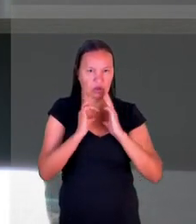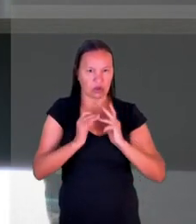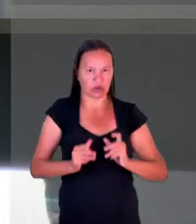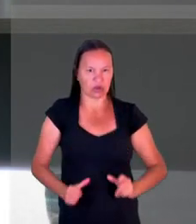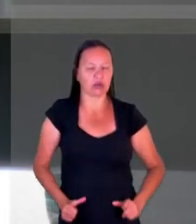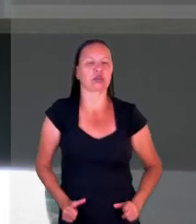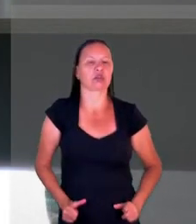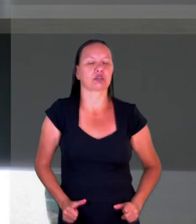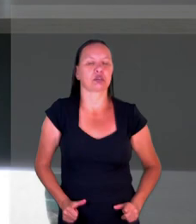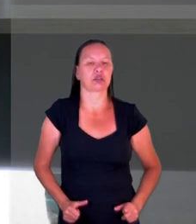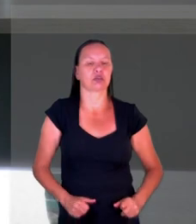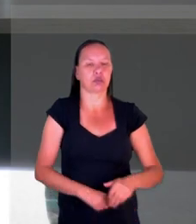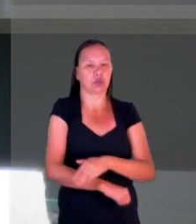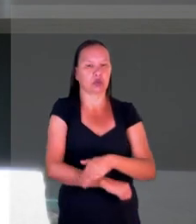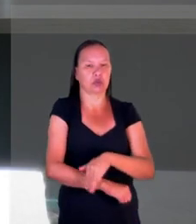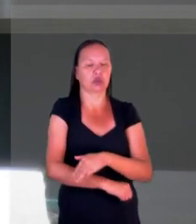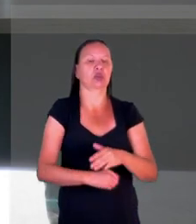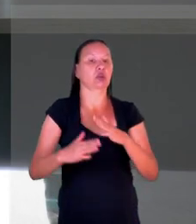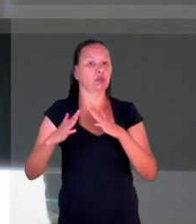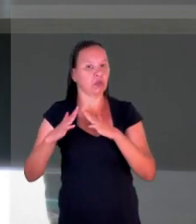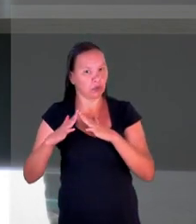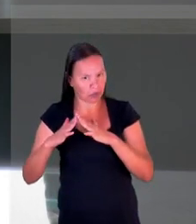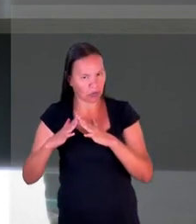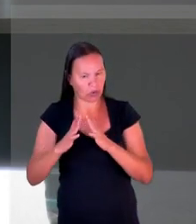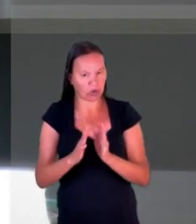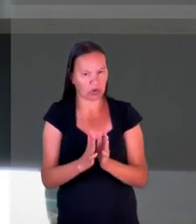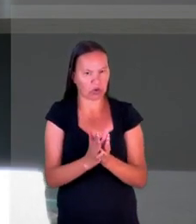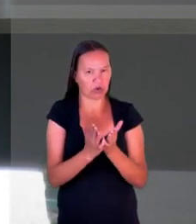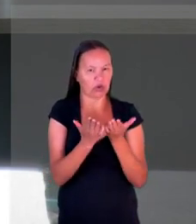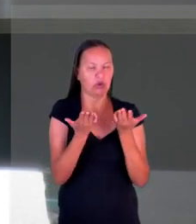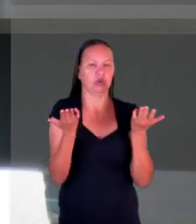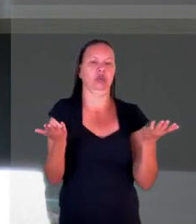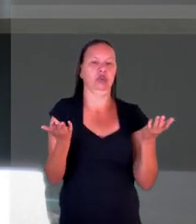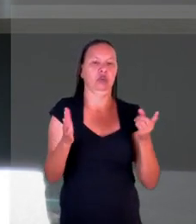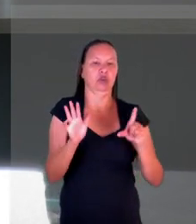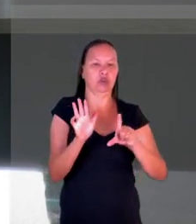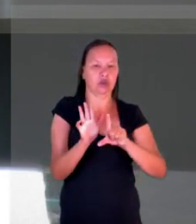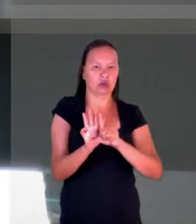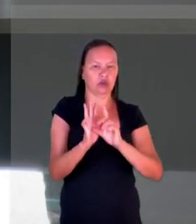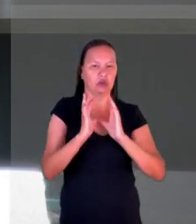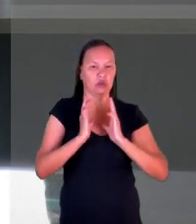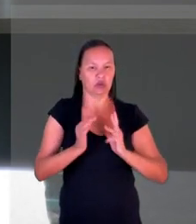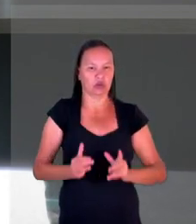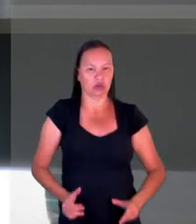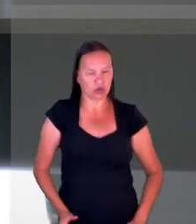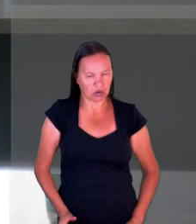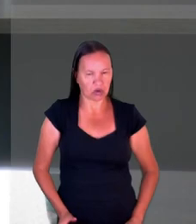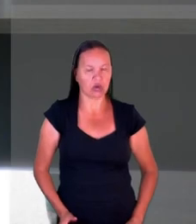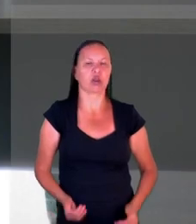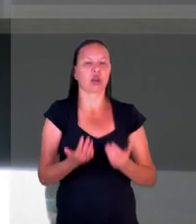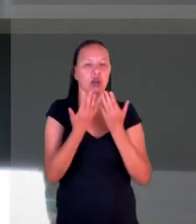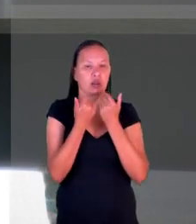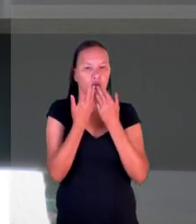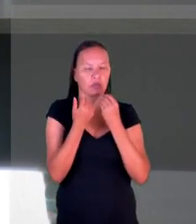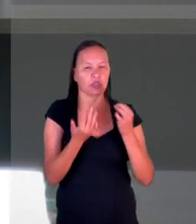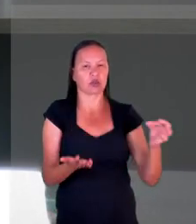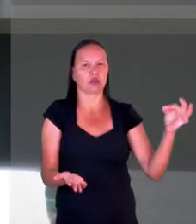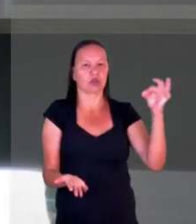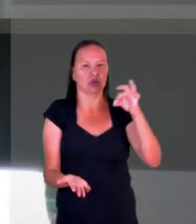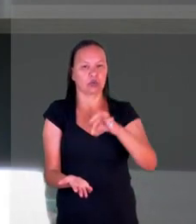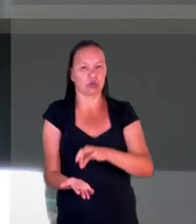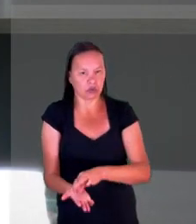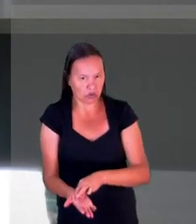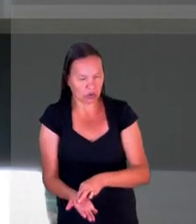e ofensivo em desacordo aos ditames do direito humano à Alimentação adequada eu não diria nem que